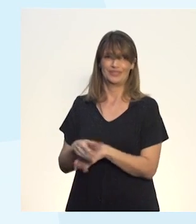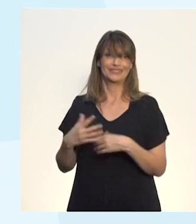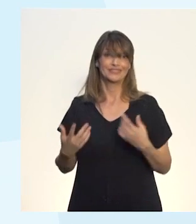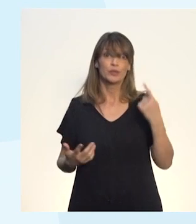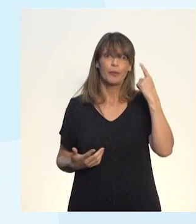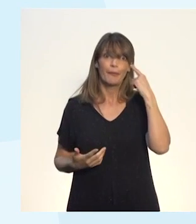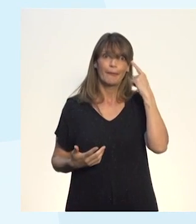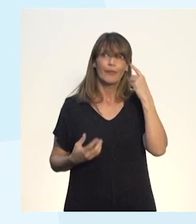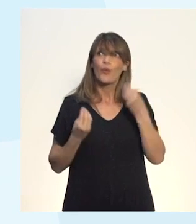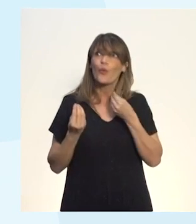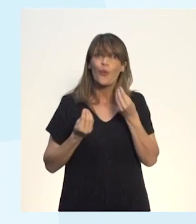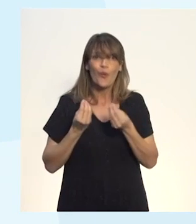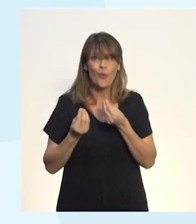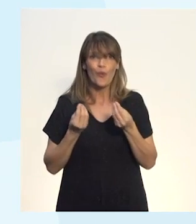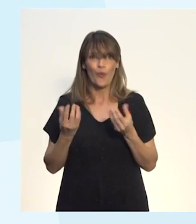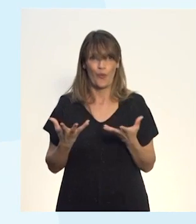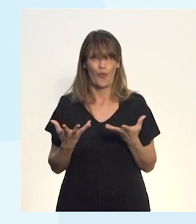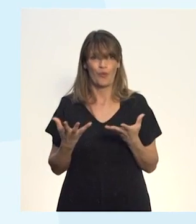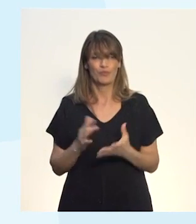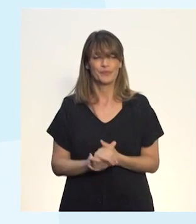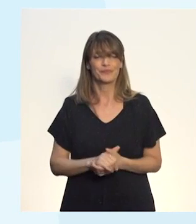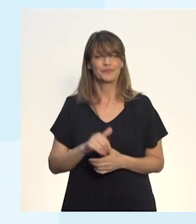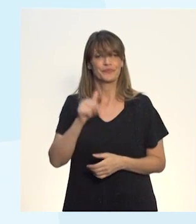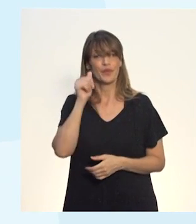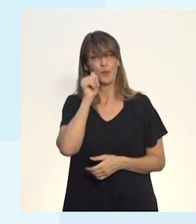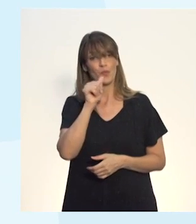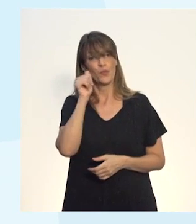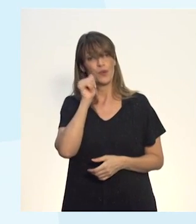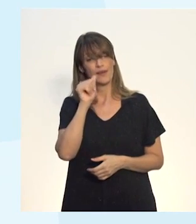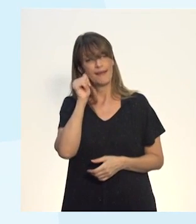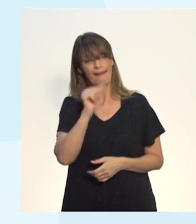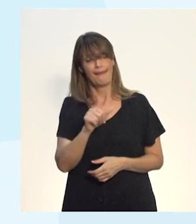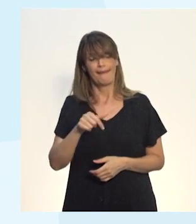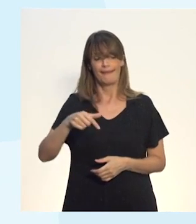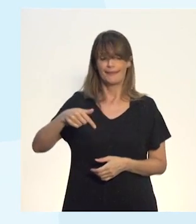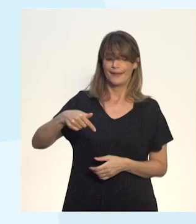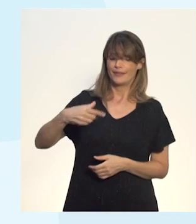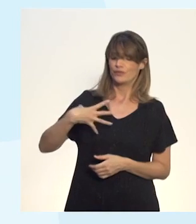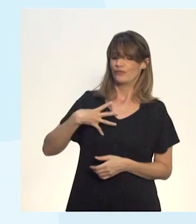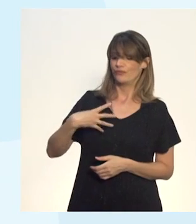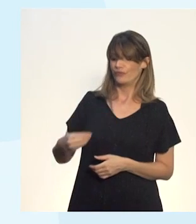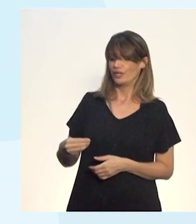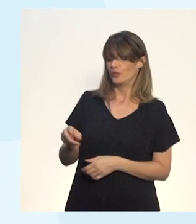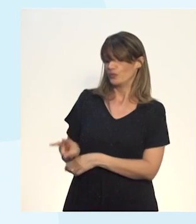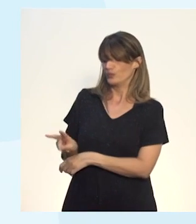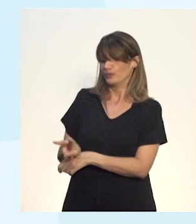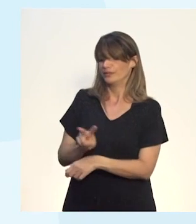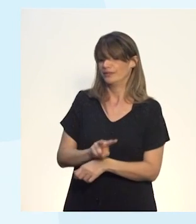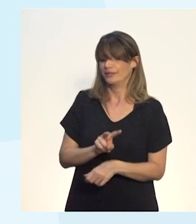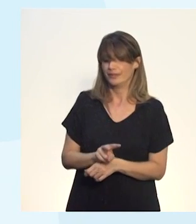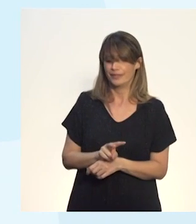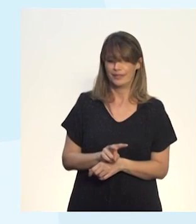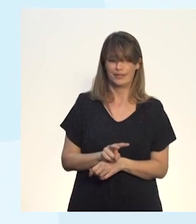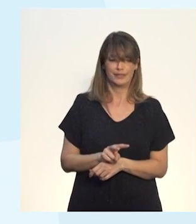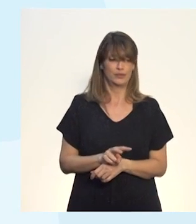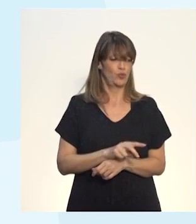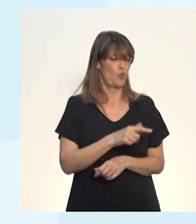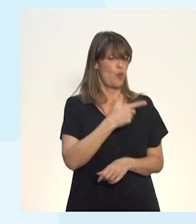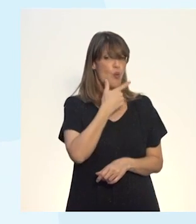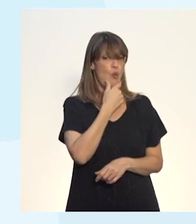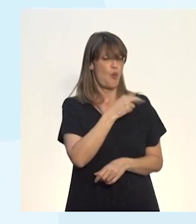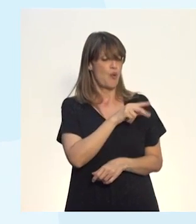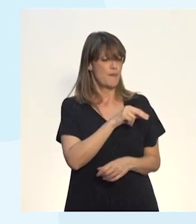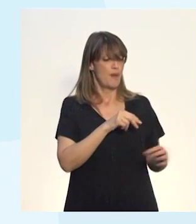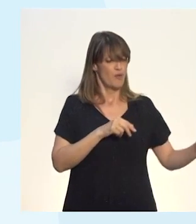né, uma situação em que tem aquela mulher, tem os 7 filhos para criar, de repente ela tem ali mais uma boca para alimentar,